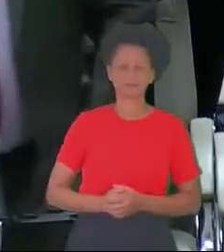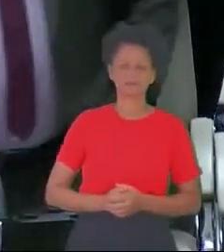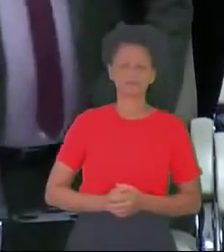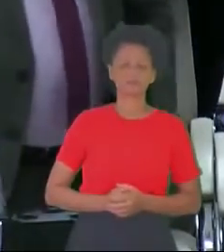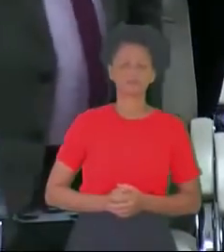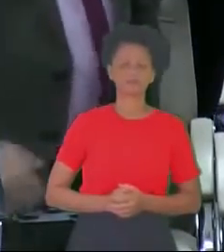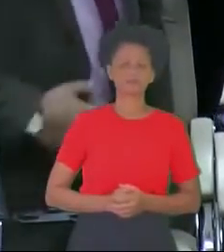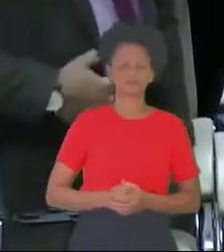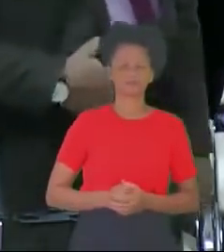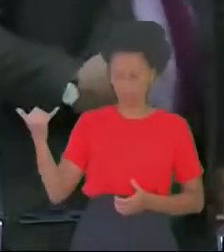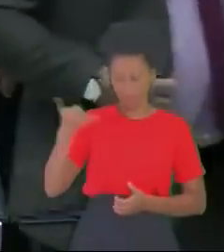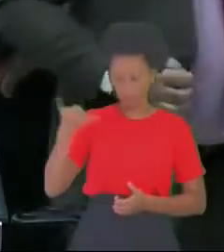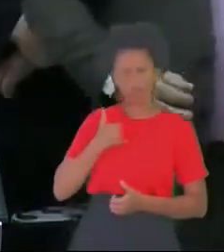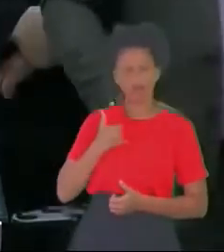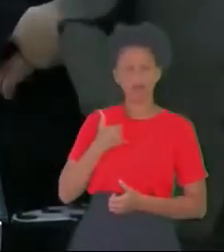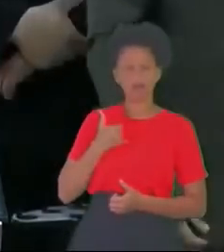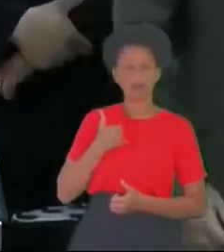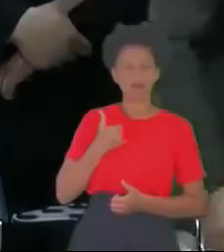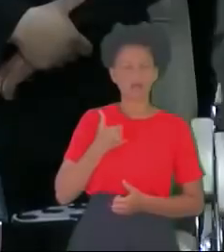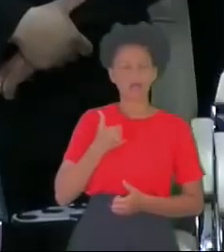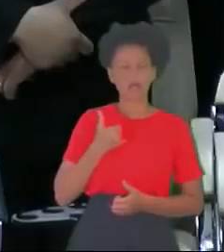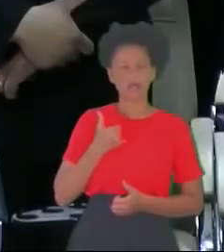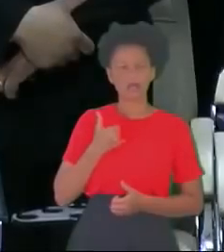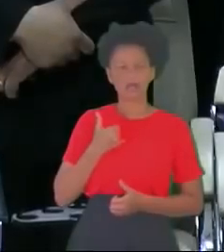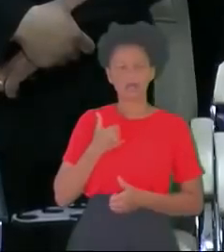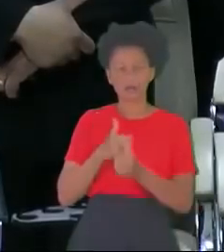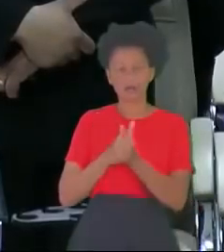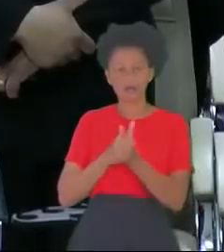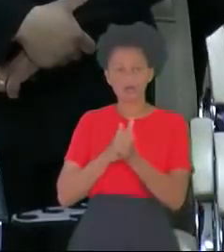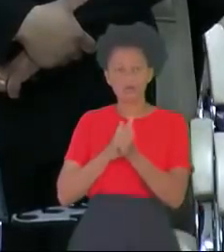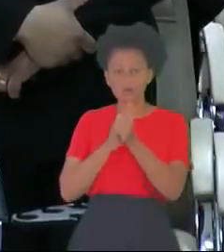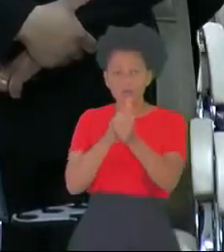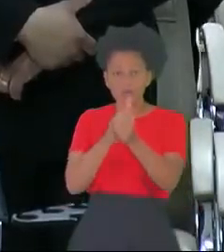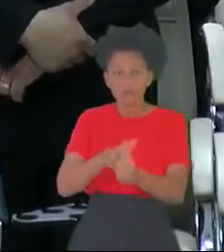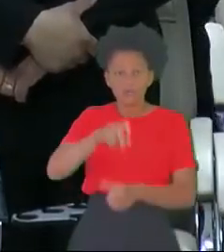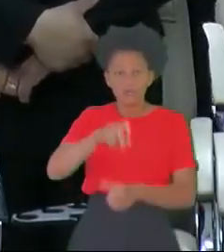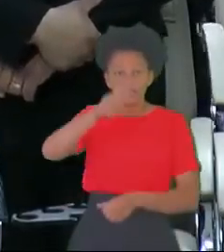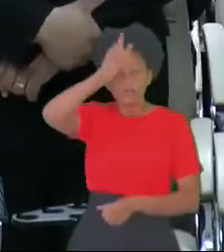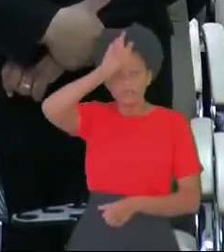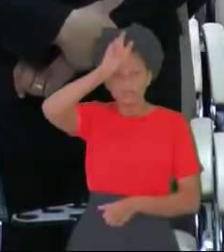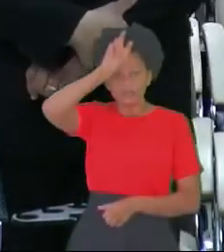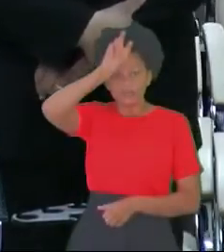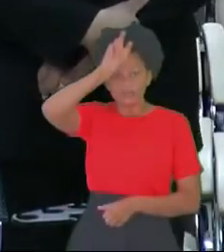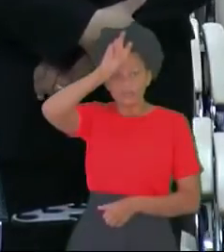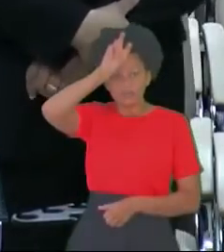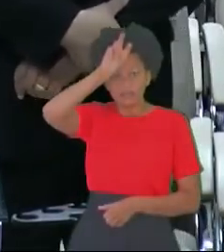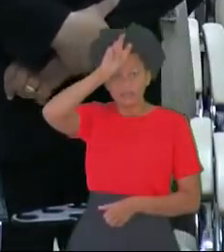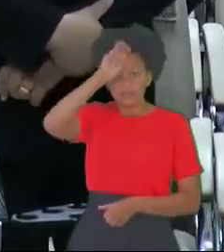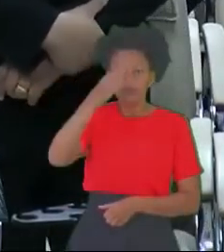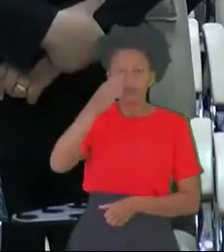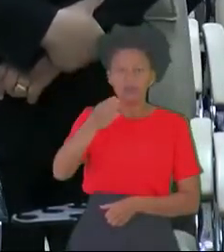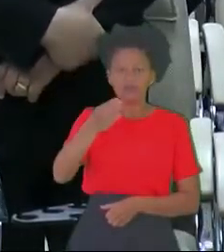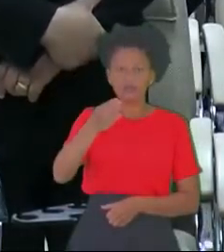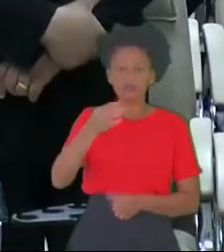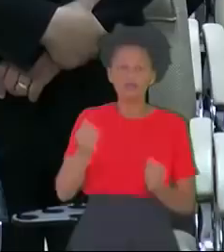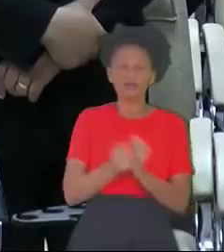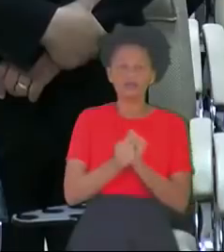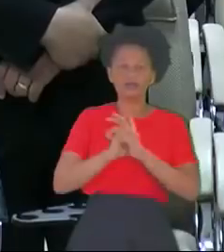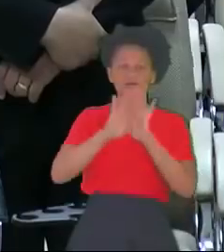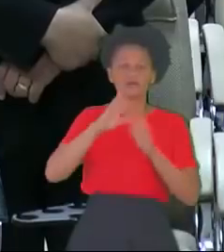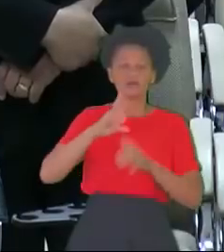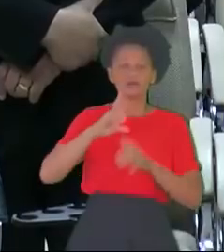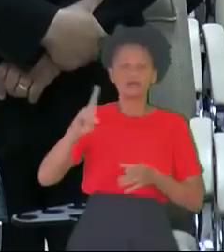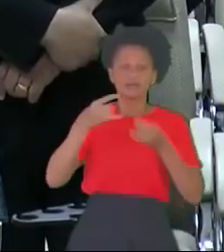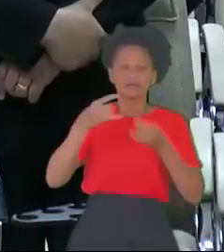Eu estou informado que o nosso guia do Egito está aqui na igreja. É você, Mohamed? Oh, rapaz, tira essa máscara aí.